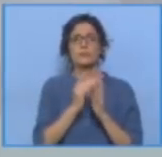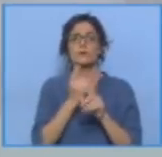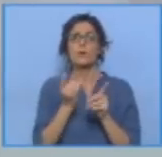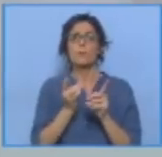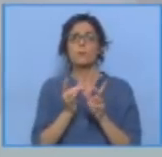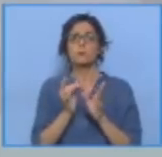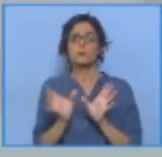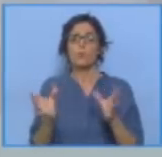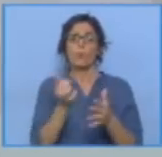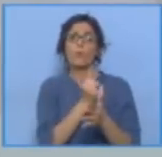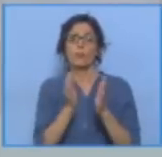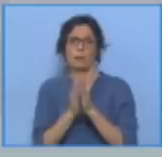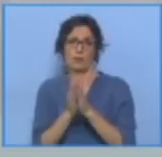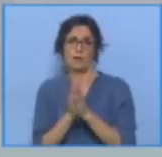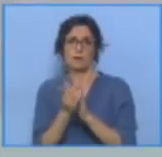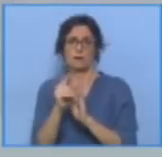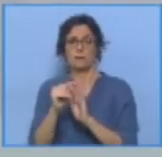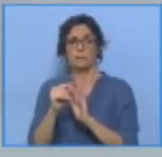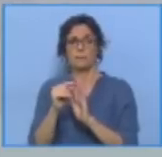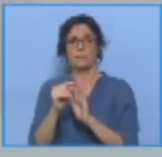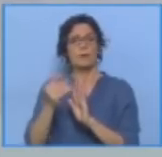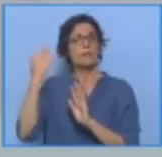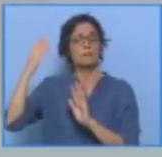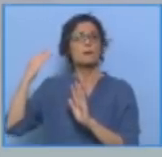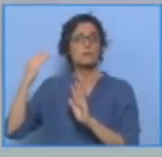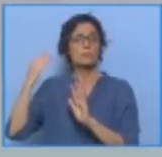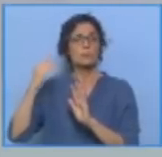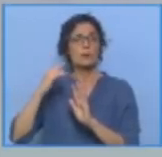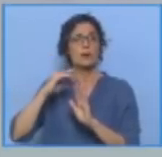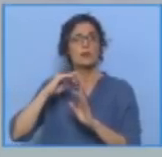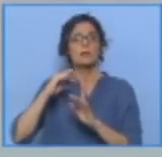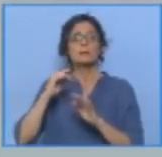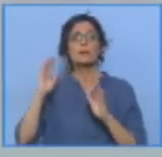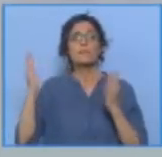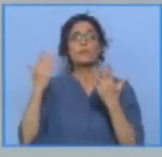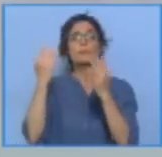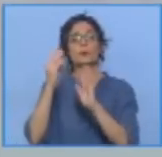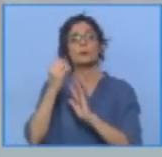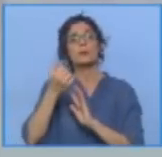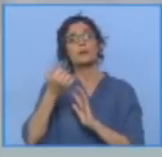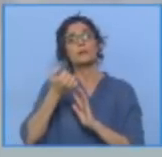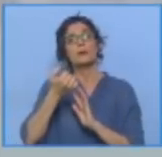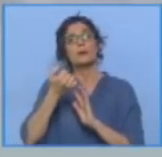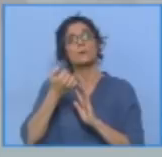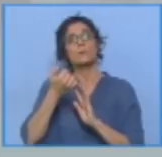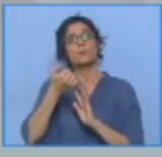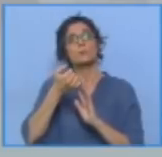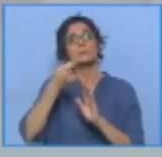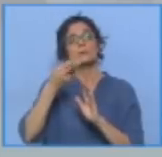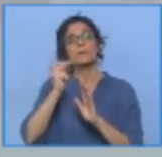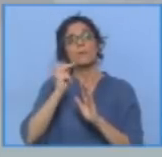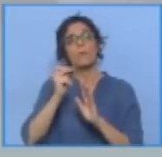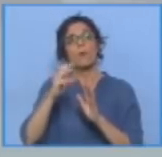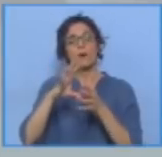também estava a viver 5 anos dedicados ao tema da fé. Entretanto, passámos ao tema da esperança e houve aqui um